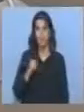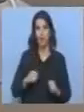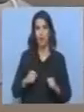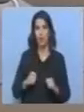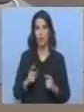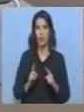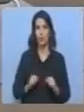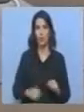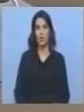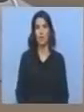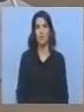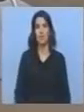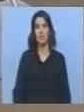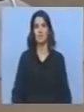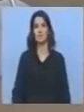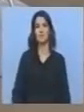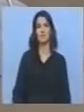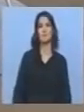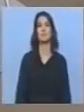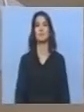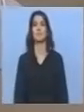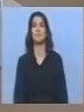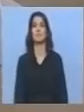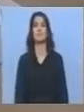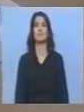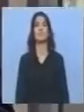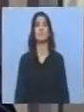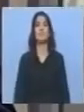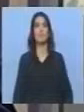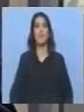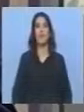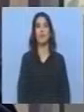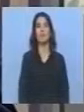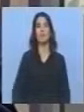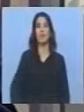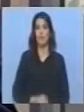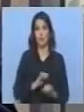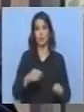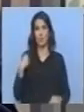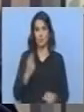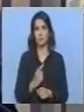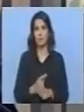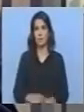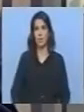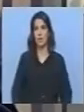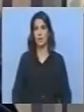tem alguma discordância com o António Cruz Serra? Não, tenho... Basicamente as vossas preocupações são as mesmas, não é? Não tenho nenhuma discordância. Também concorda com...